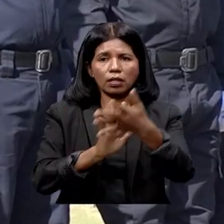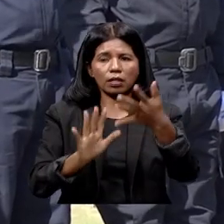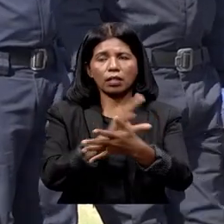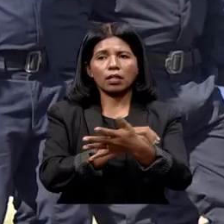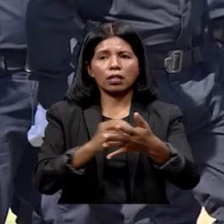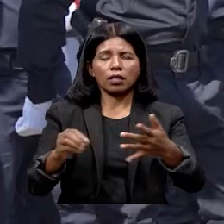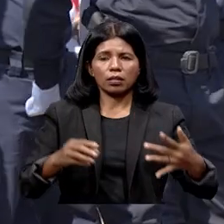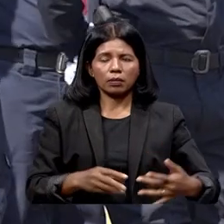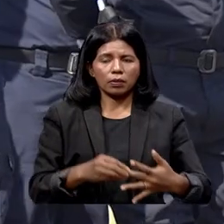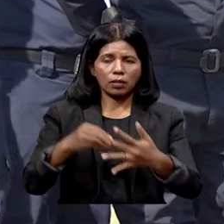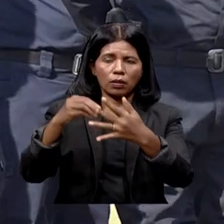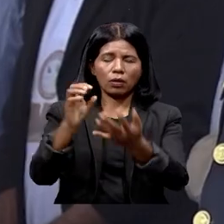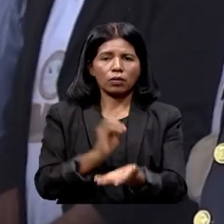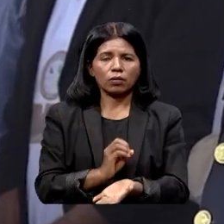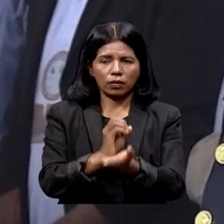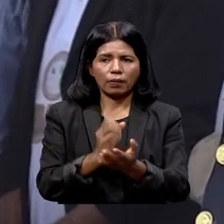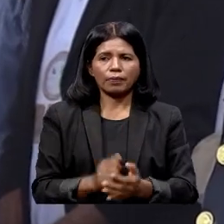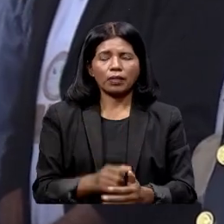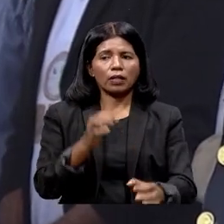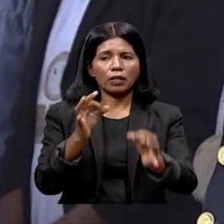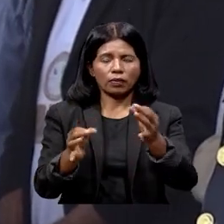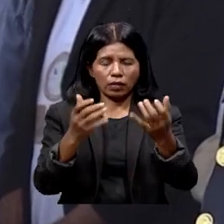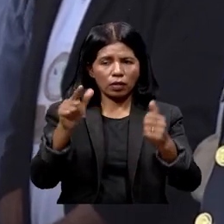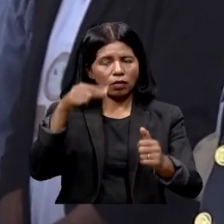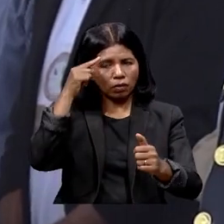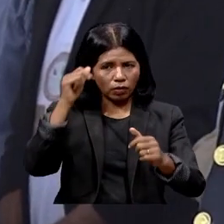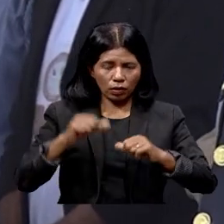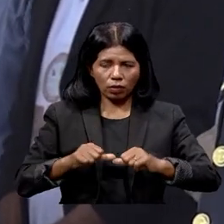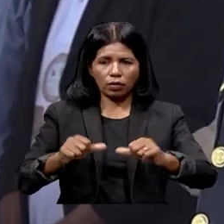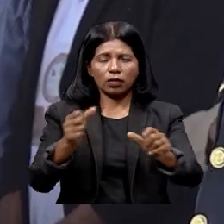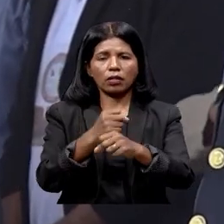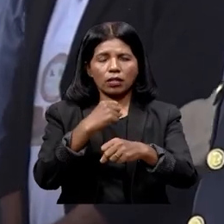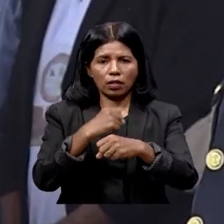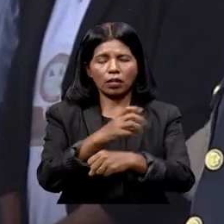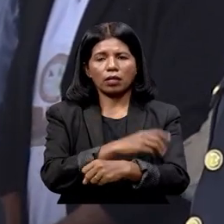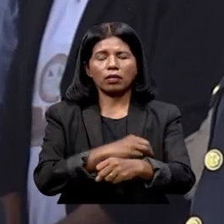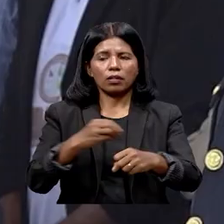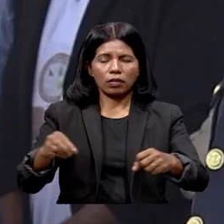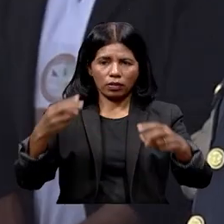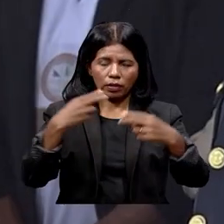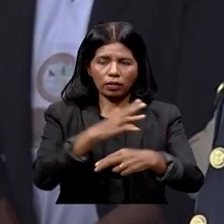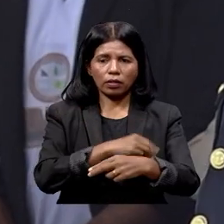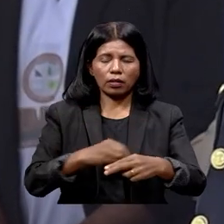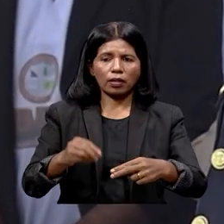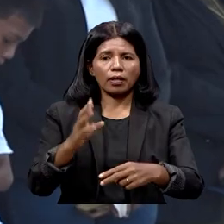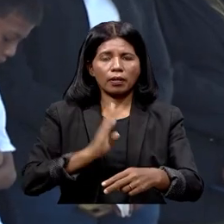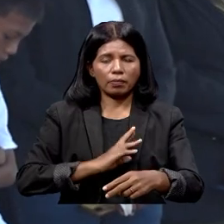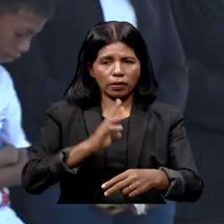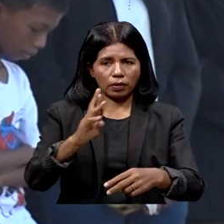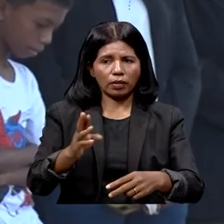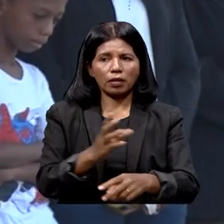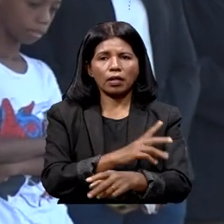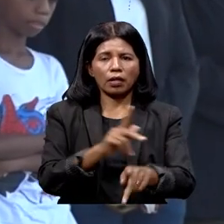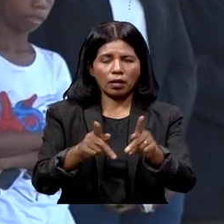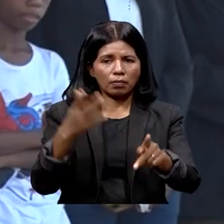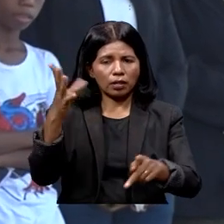administrativa especial e cusi ambeno. Mas que não é, o governo continua a realizar a feira na animação e a prisão Becora, onde anima a comunidade